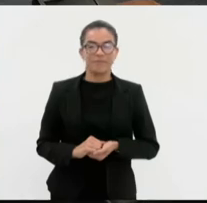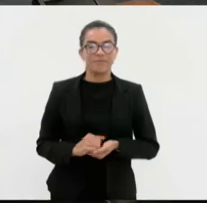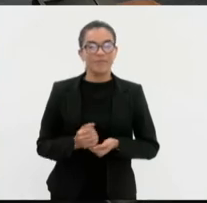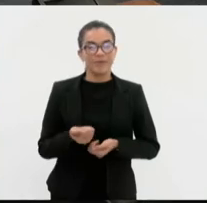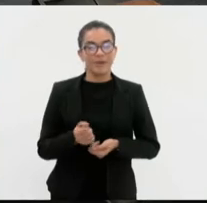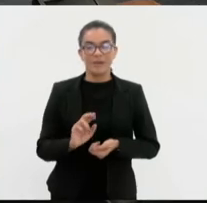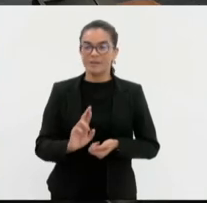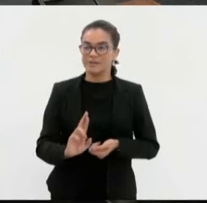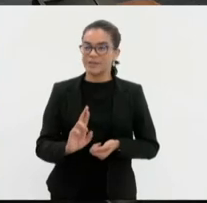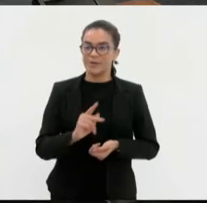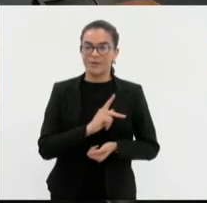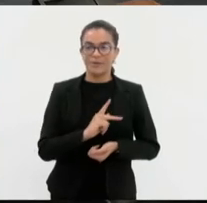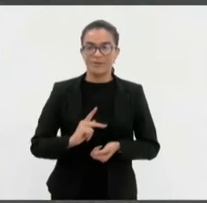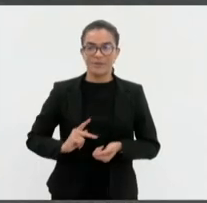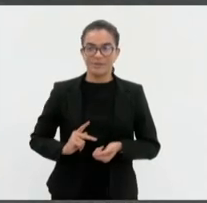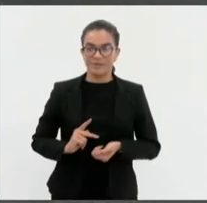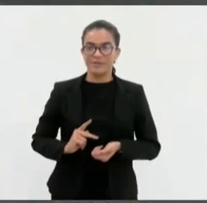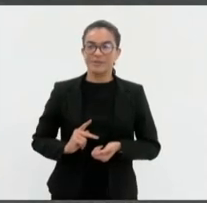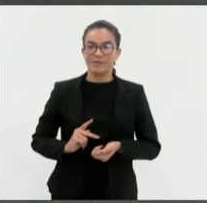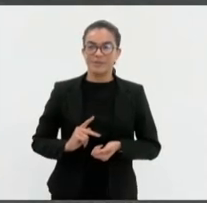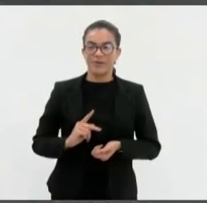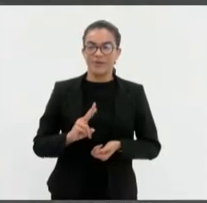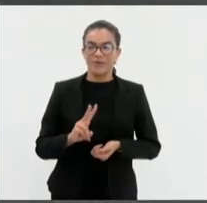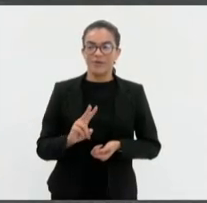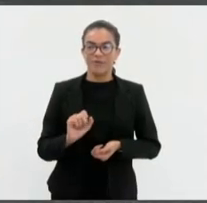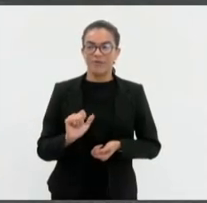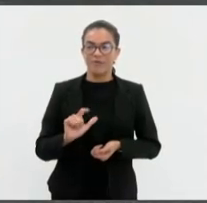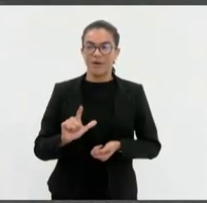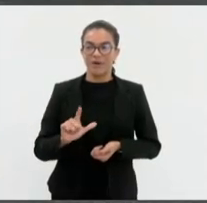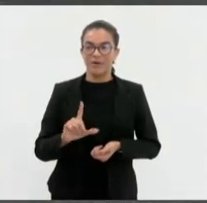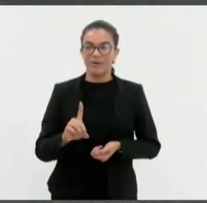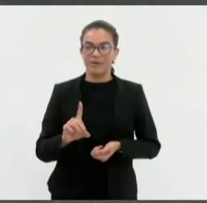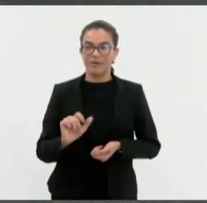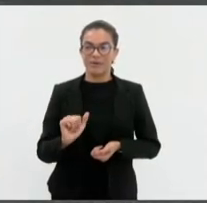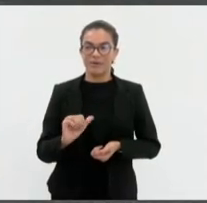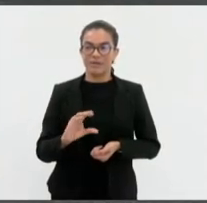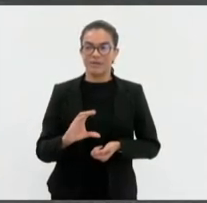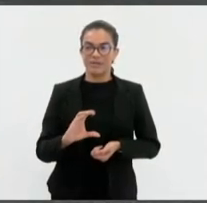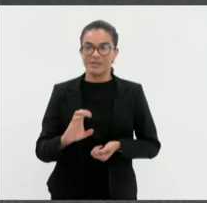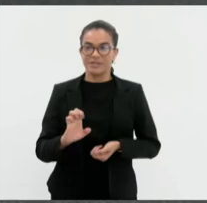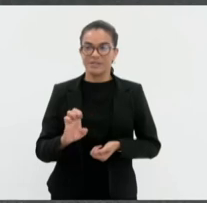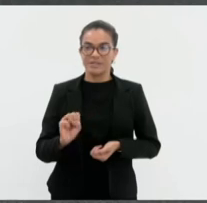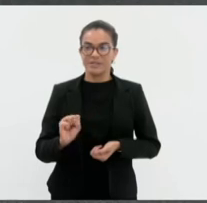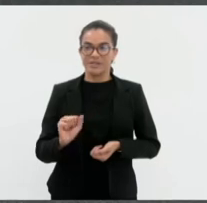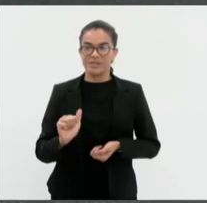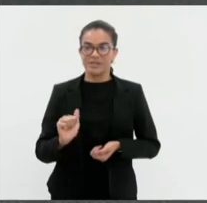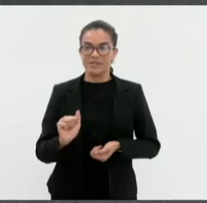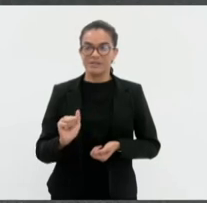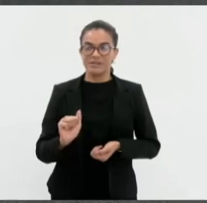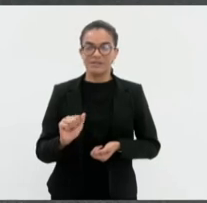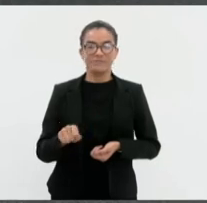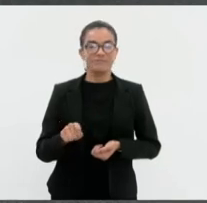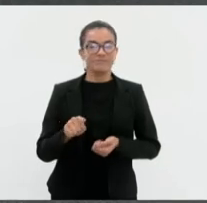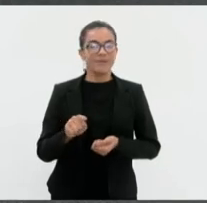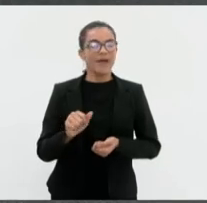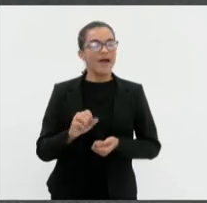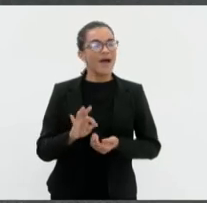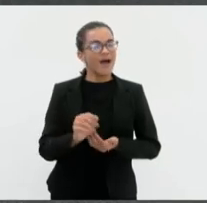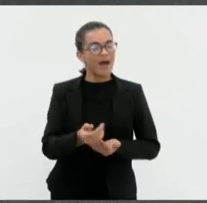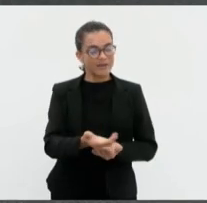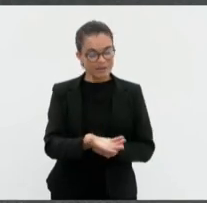senhor presidente Valda Ceasa a ata reflete com